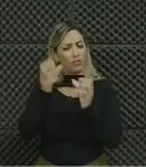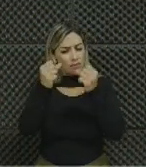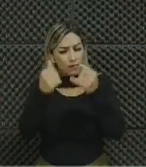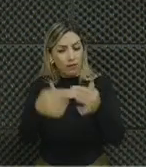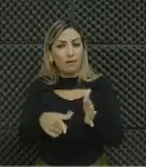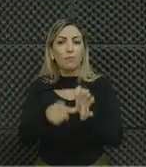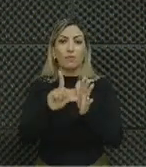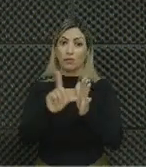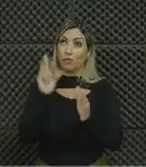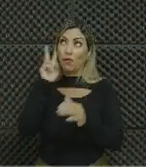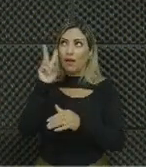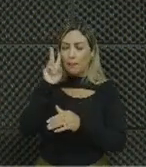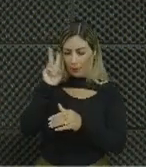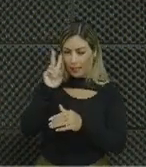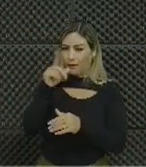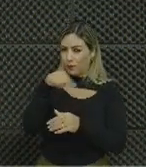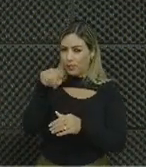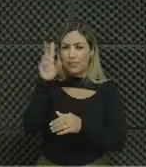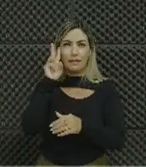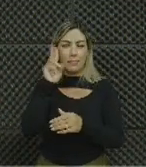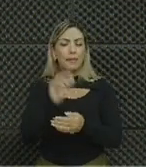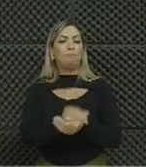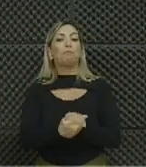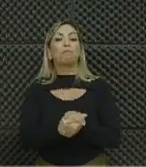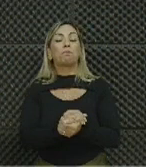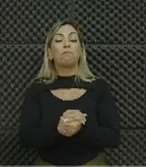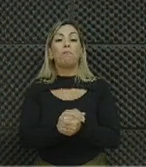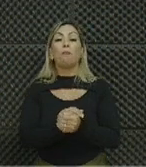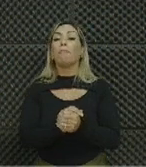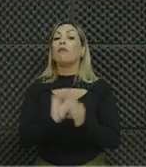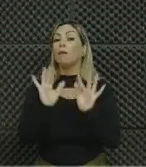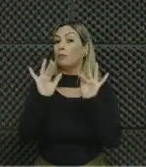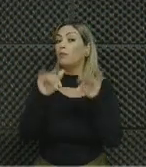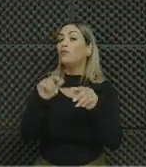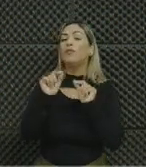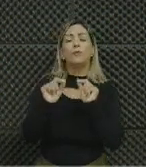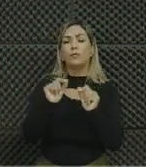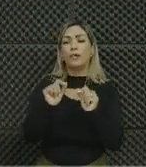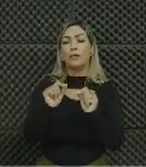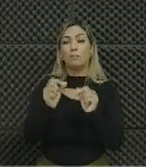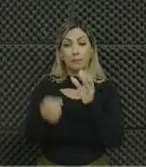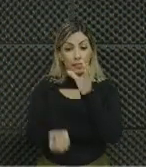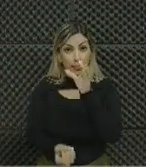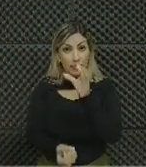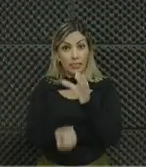então, só para relembrar. E, por fim, nós temos que